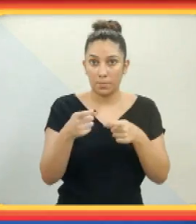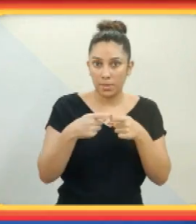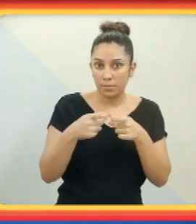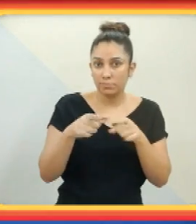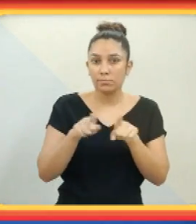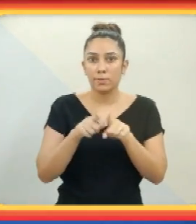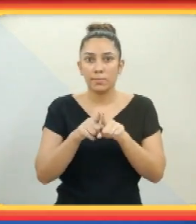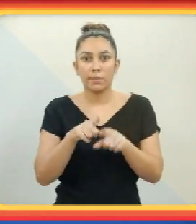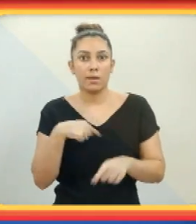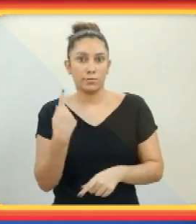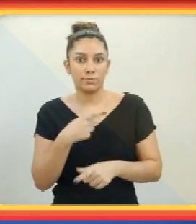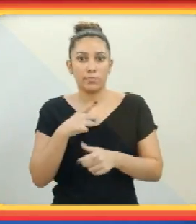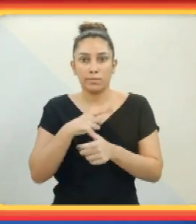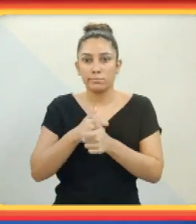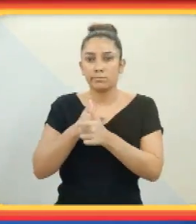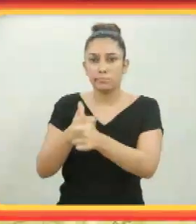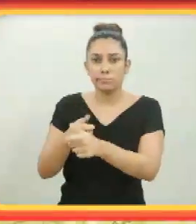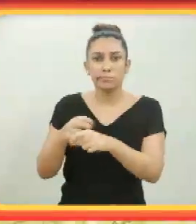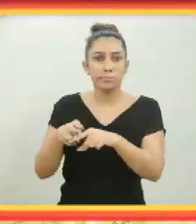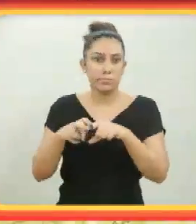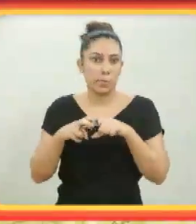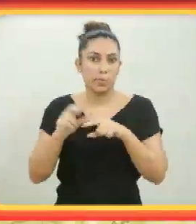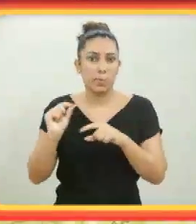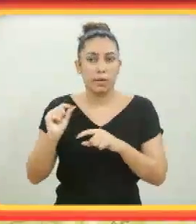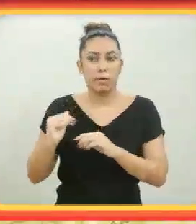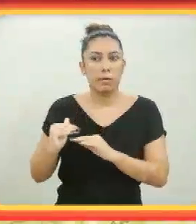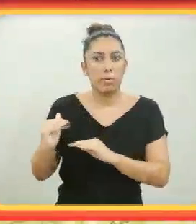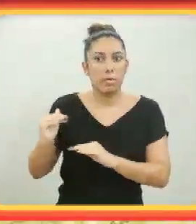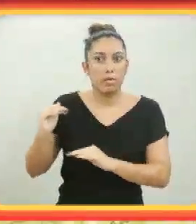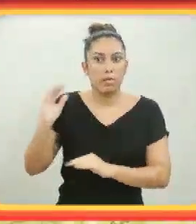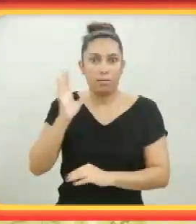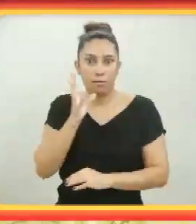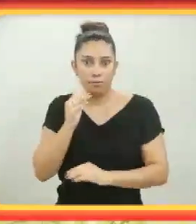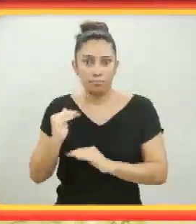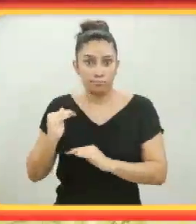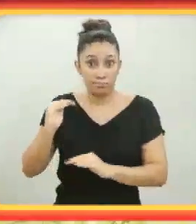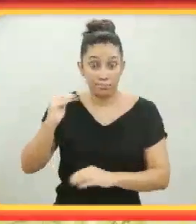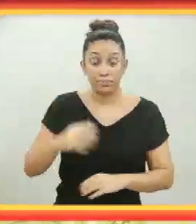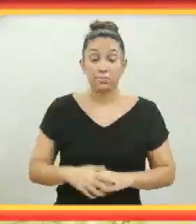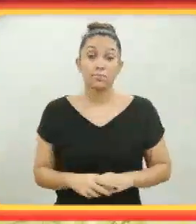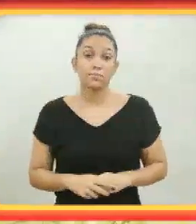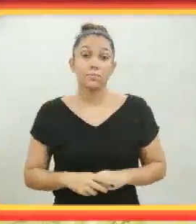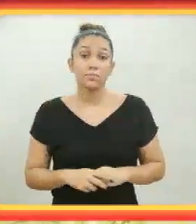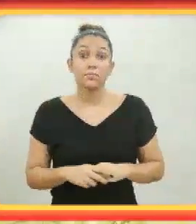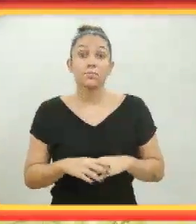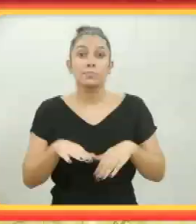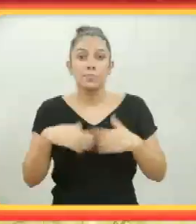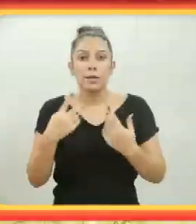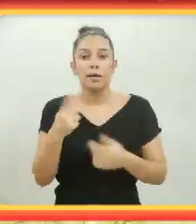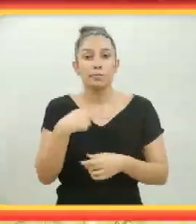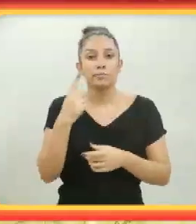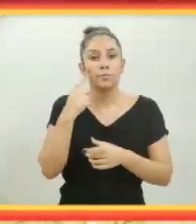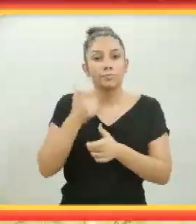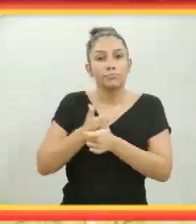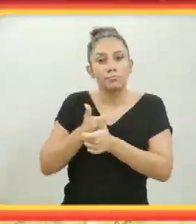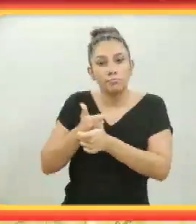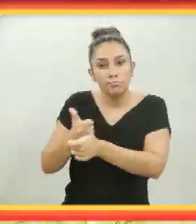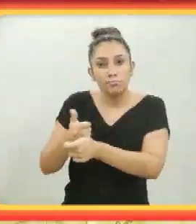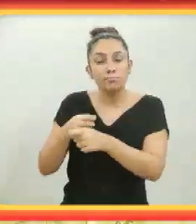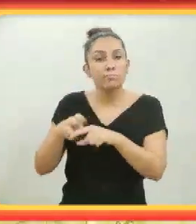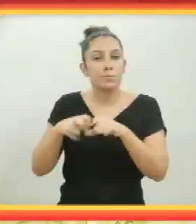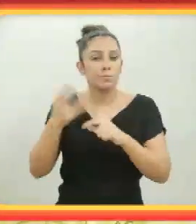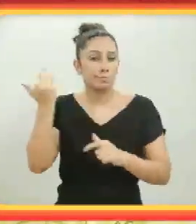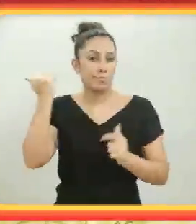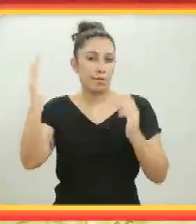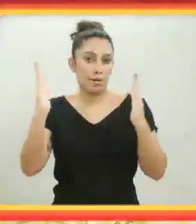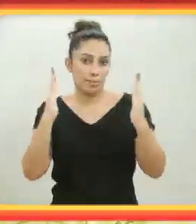com os médicos, acompanhar, porque a gente tem acompanhado e ela sempre está abaixo da estatura para a idade